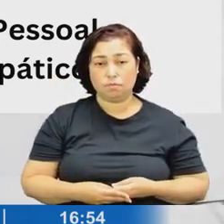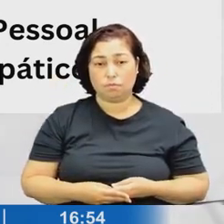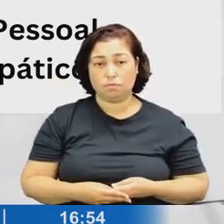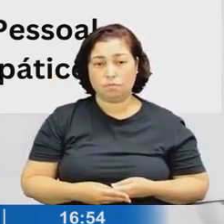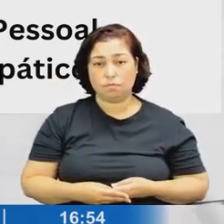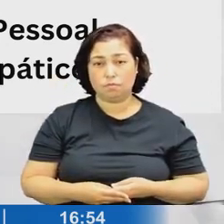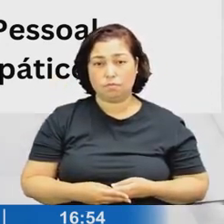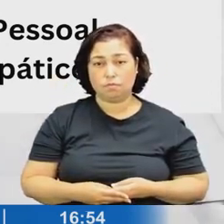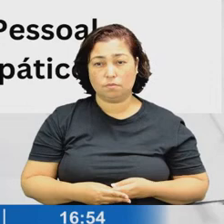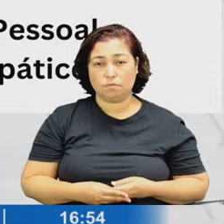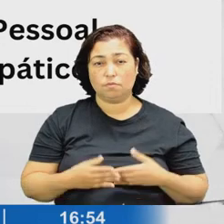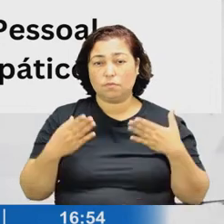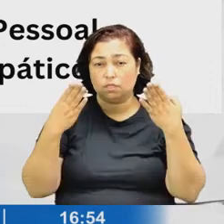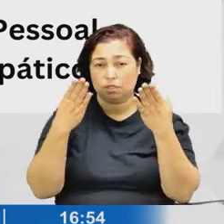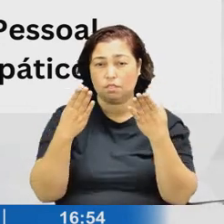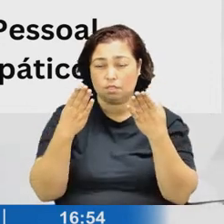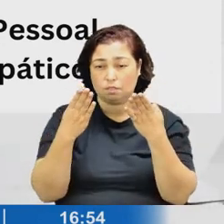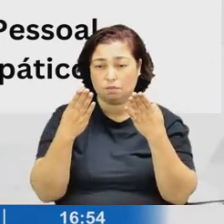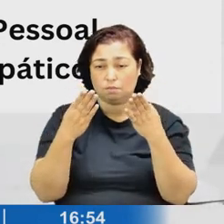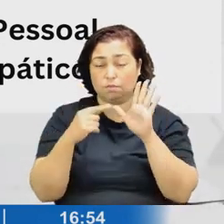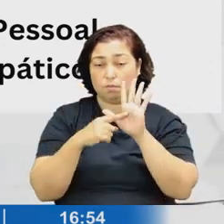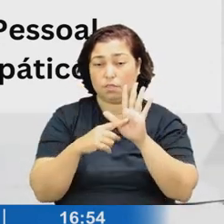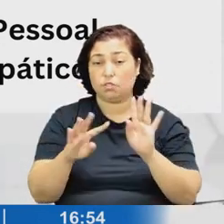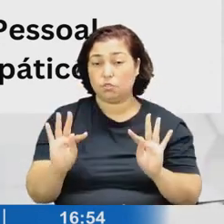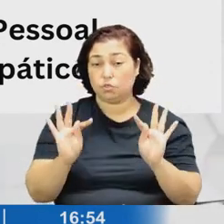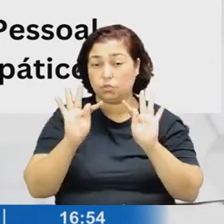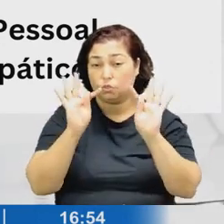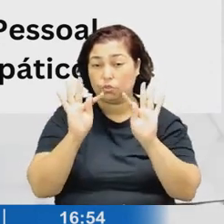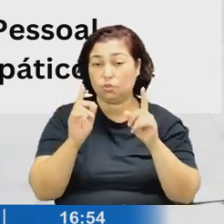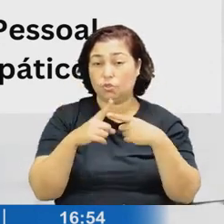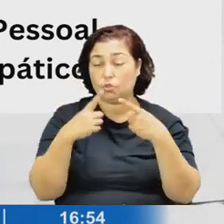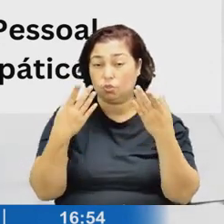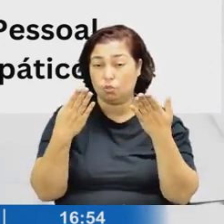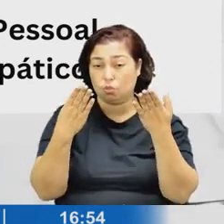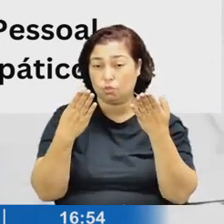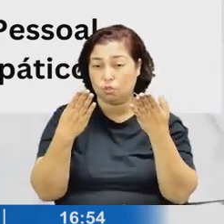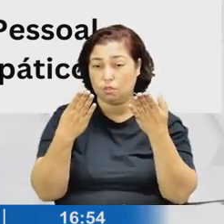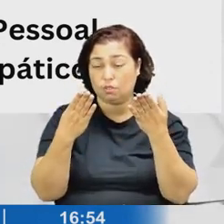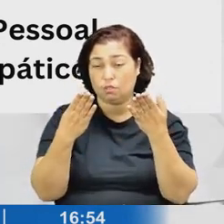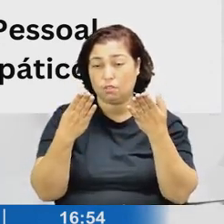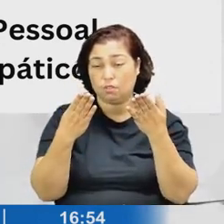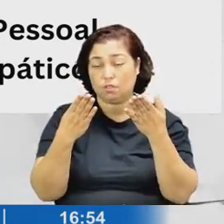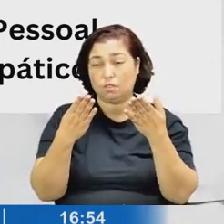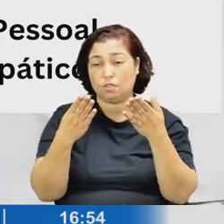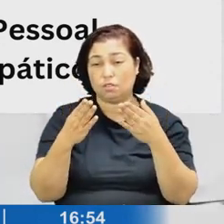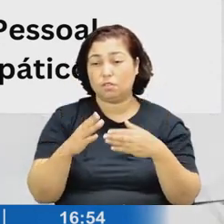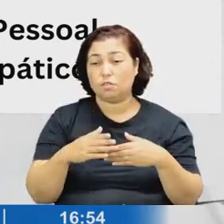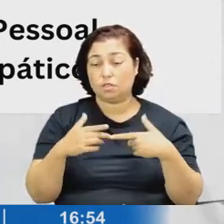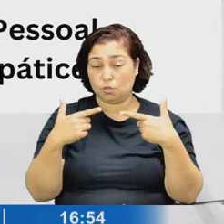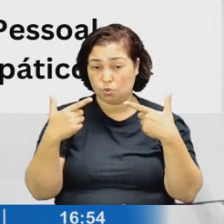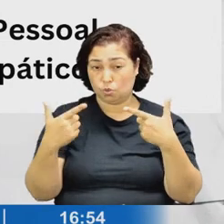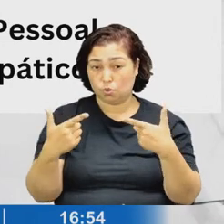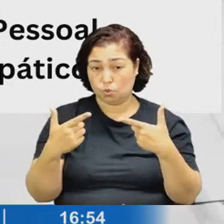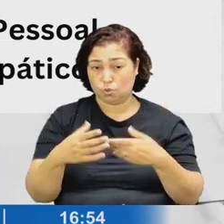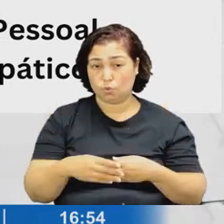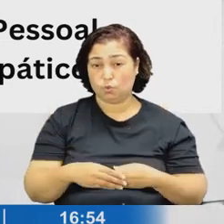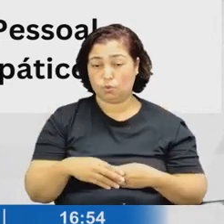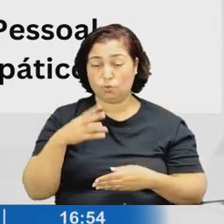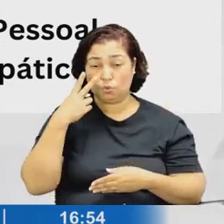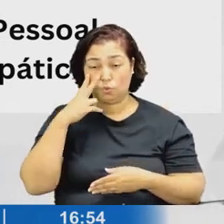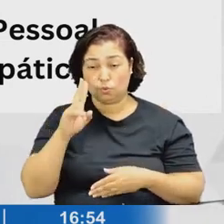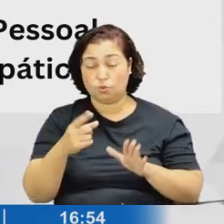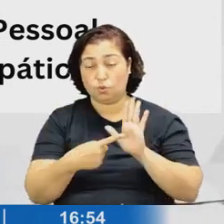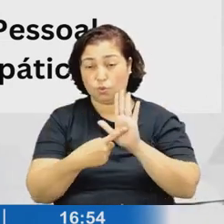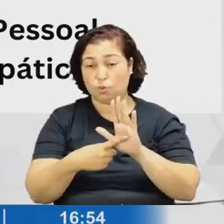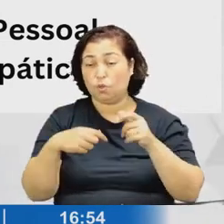imagem técnica que é aquela do normalmente tem né mais os arquétipos mais a agenda e as ações aí vê as imagens